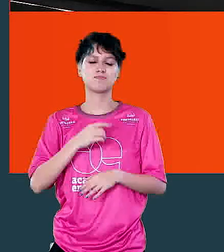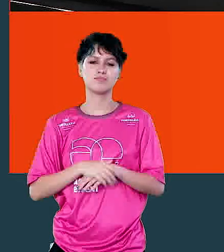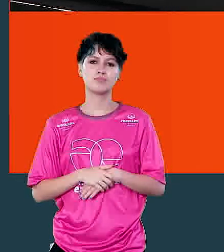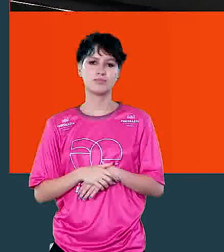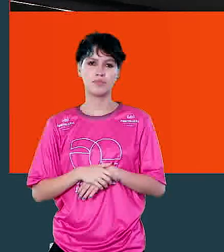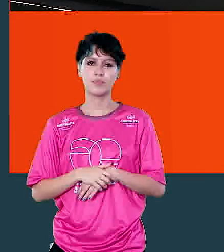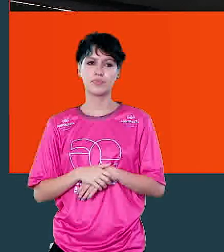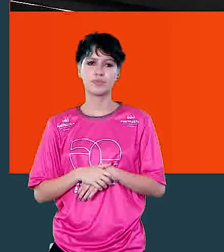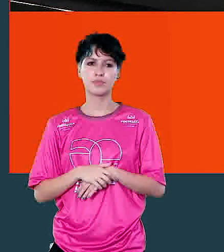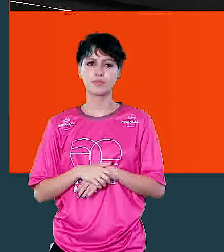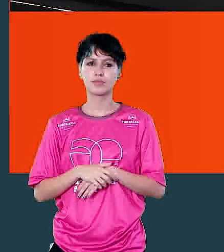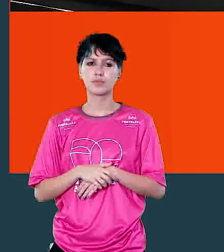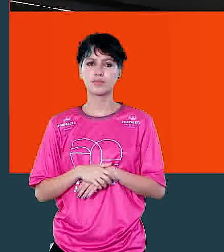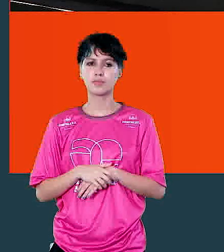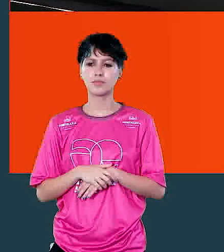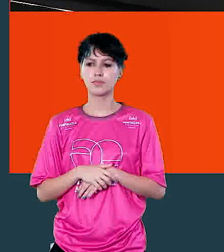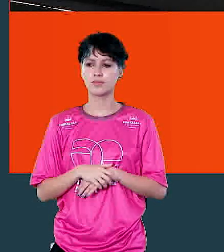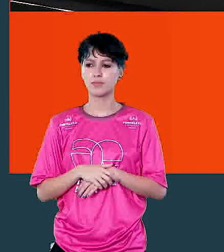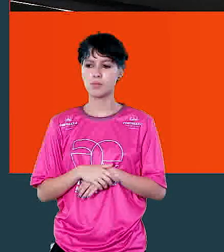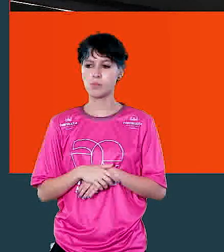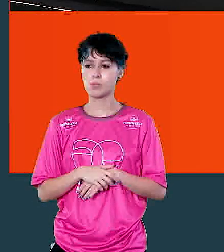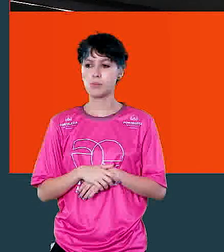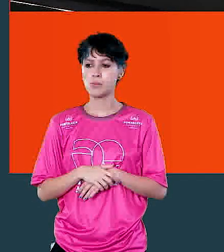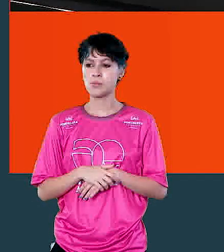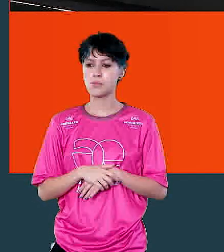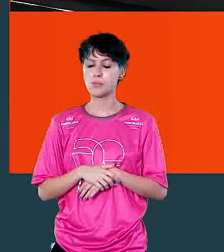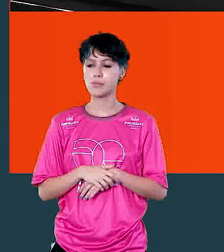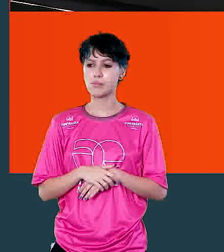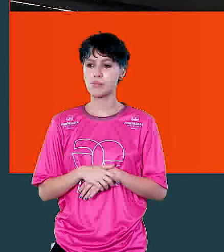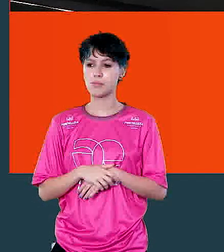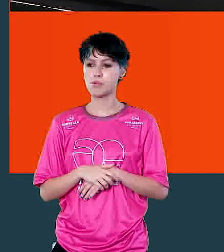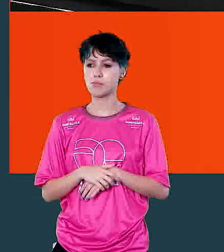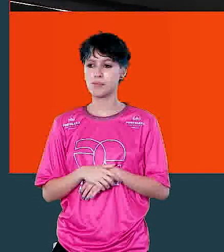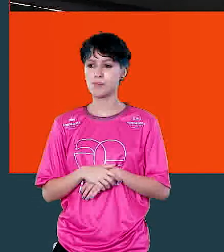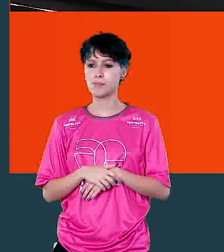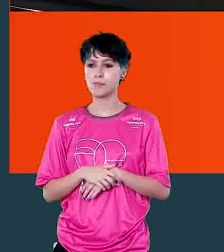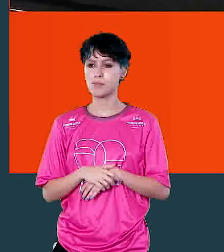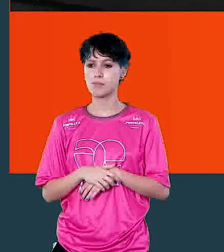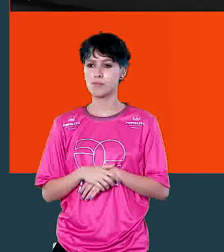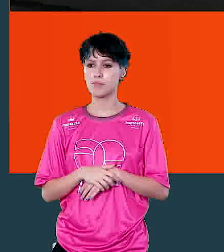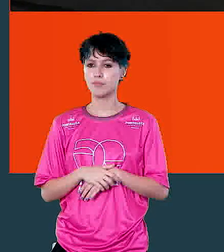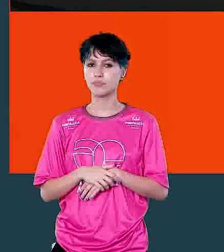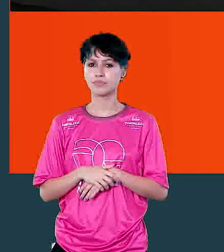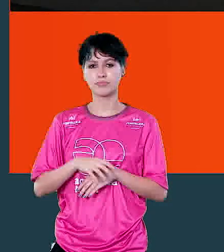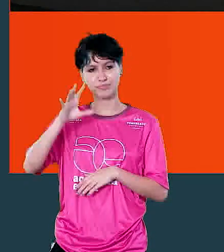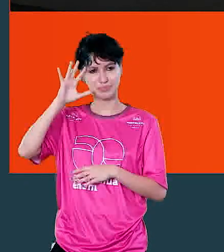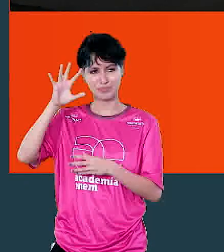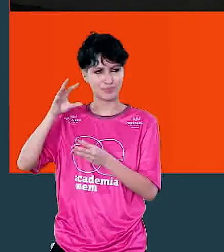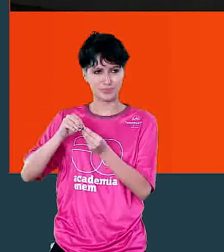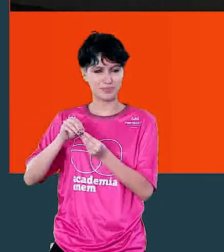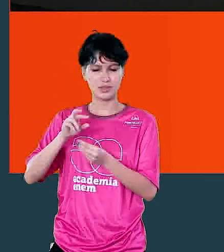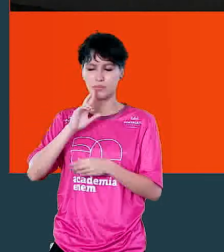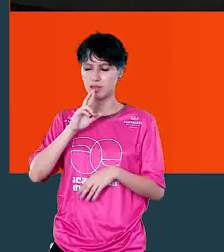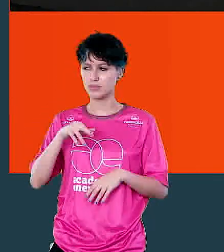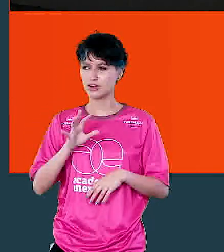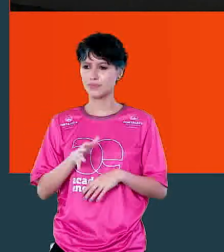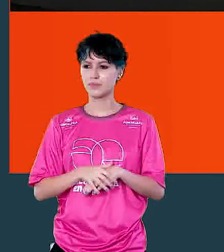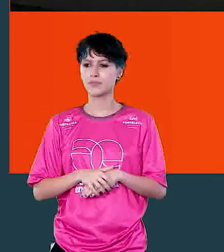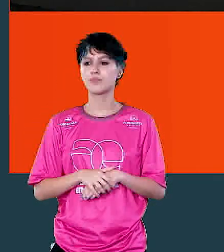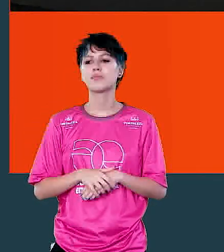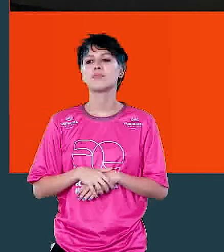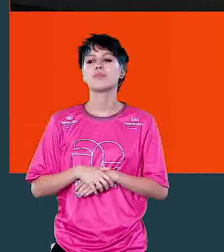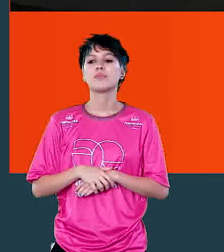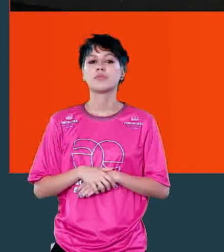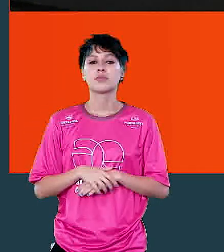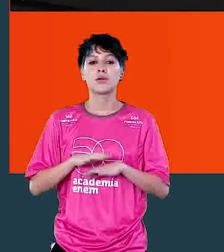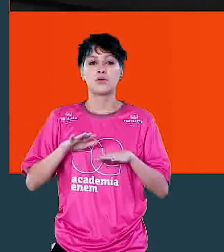né? Tá. Aí, pelo que eu falei para vocês, já dá para saber a resposta, né? Qual das subetapas do processo